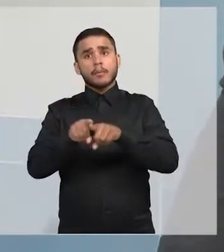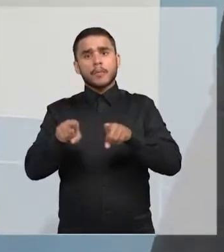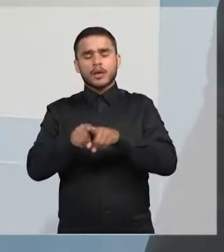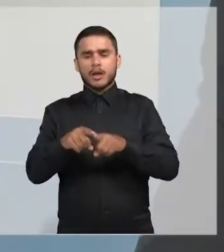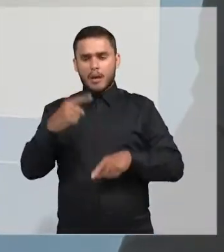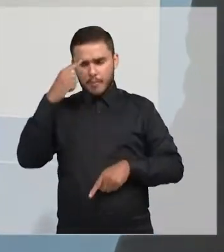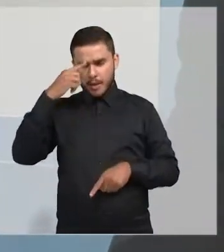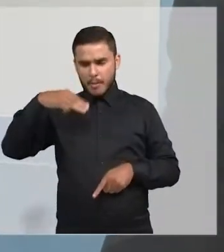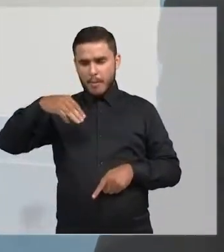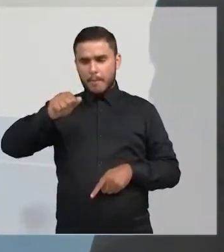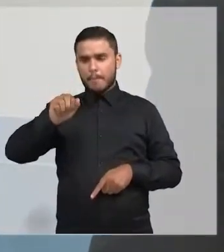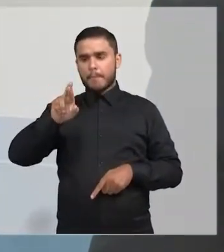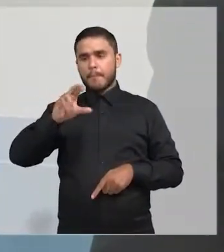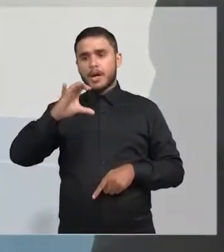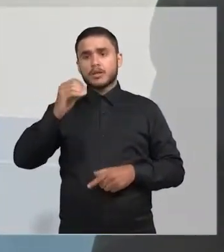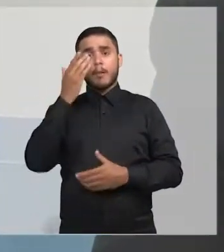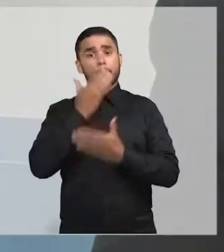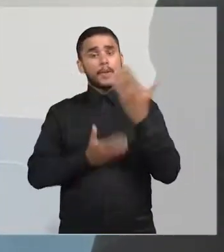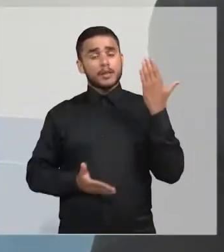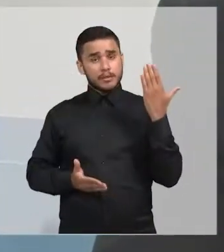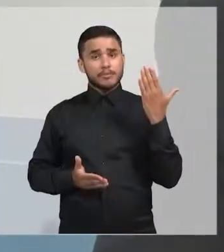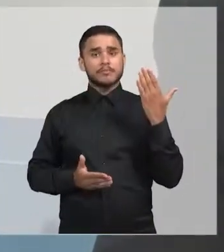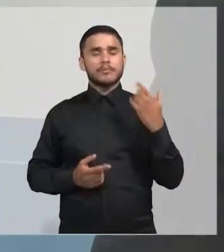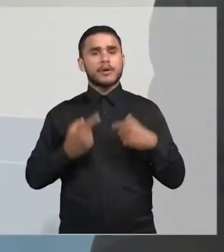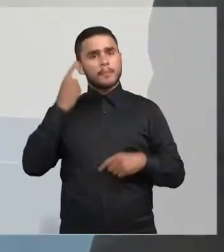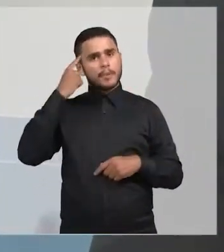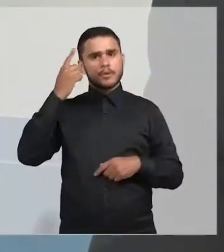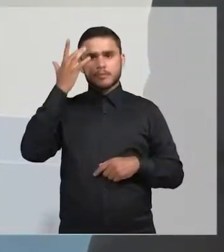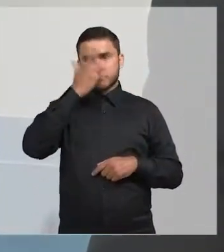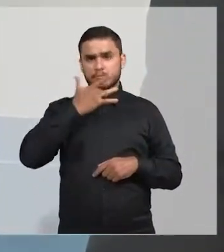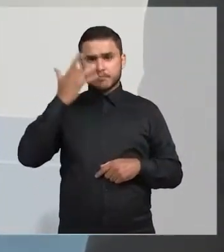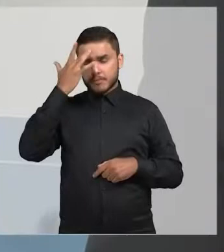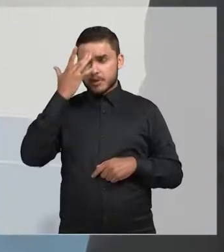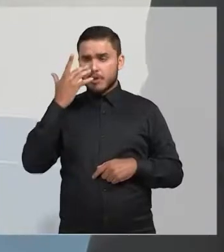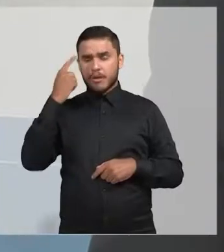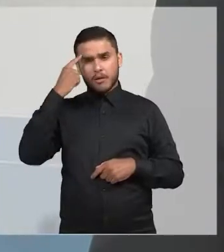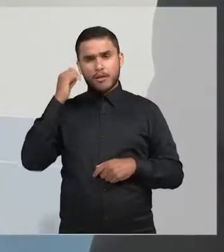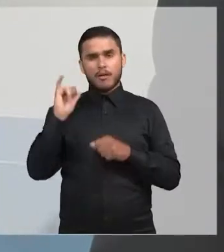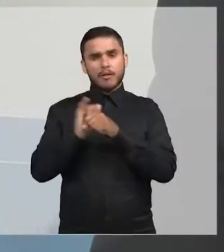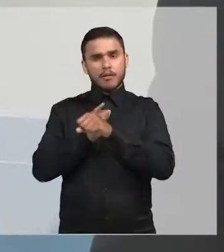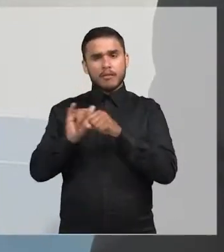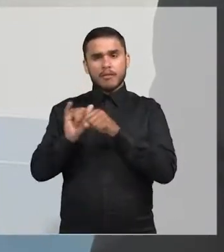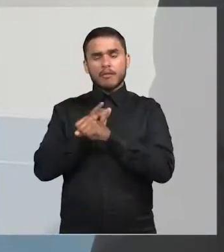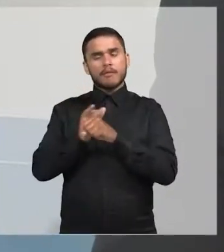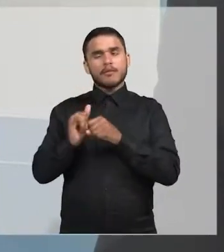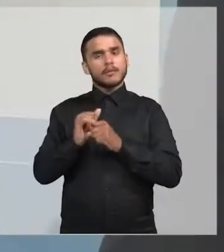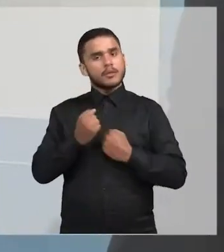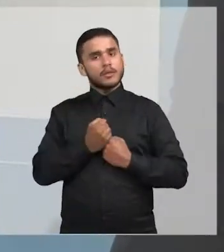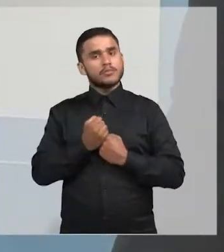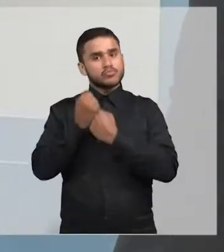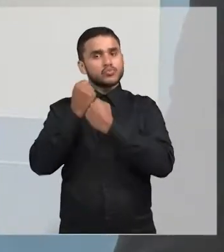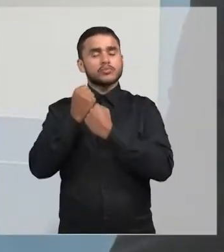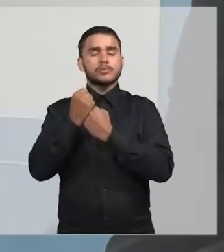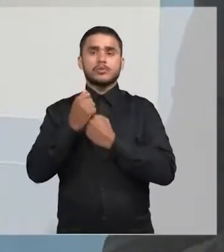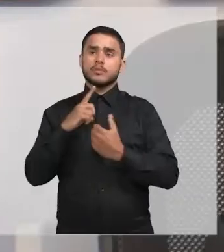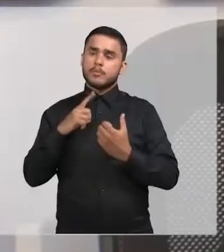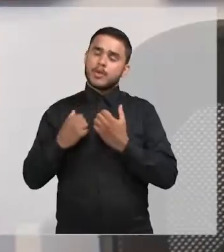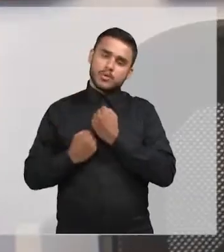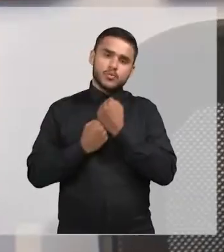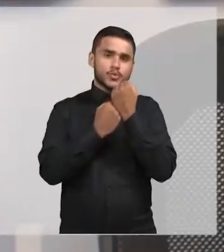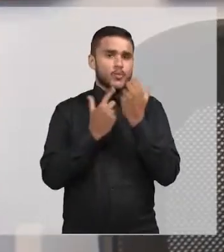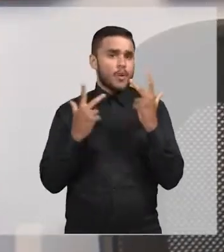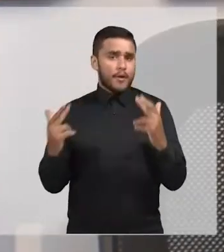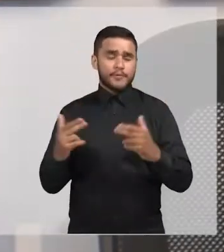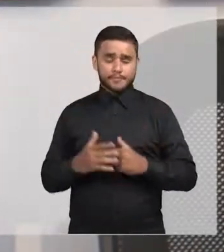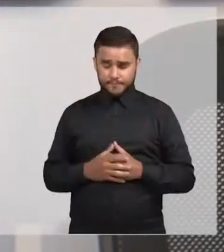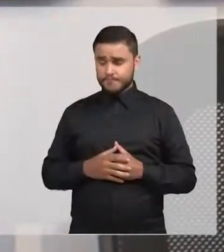dessa história aí. Que o Fernando Haddad explorou até o último momento. Então, esse bloco, ele está se formando, Carlos Frederico, é interessante.